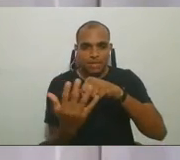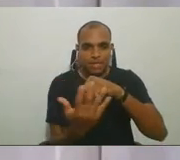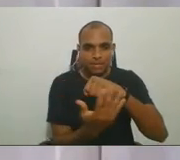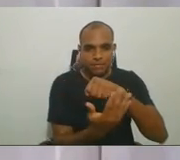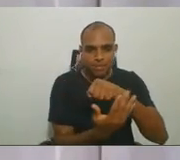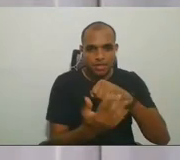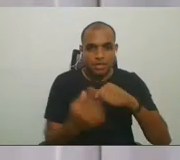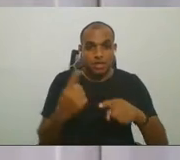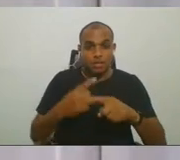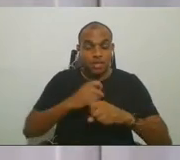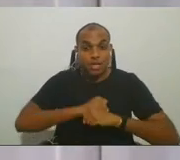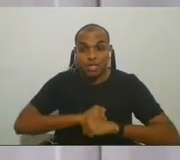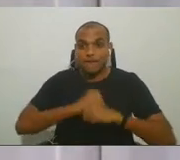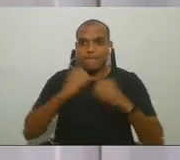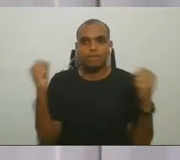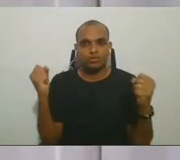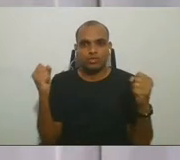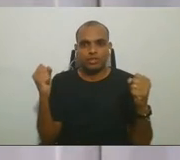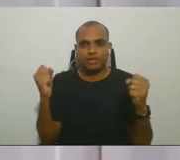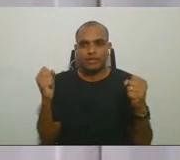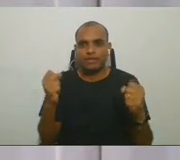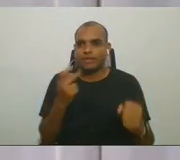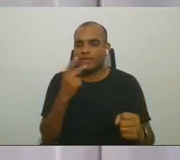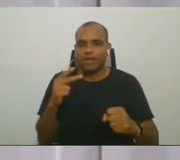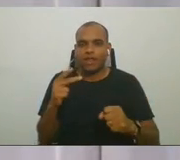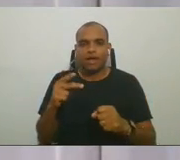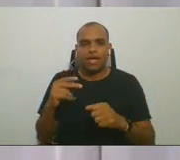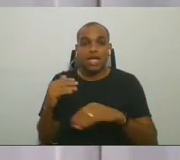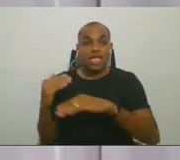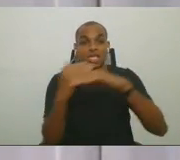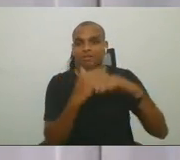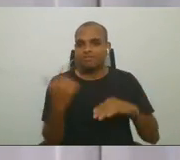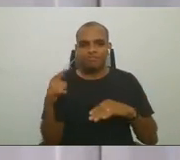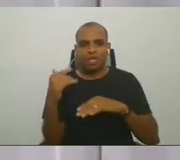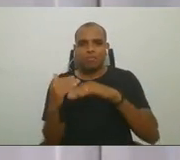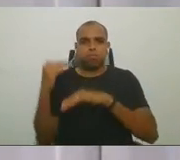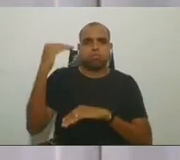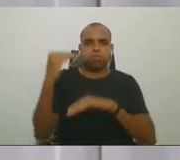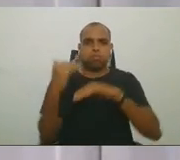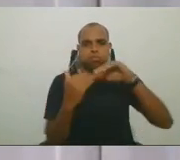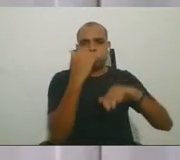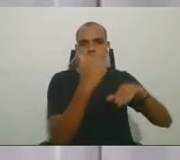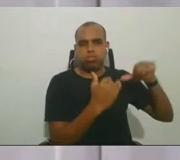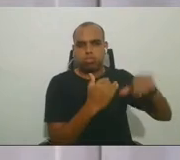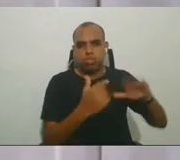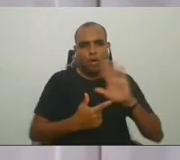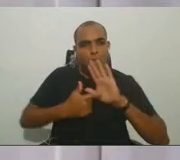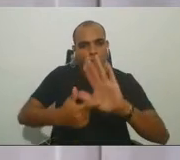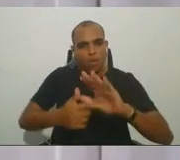é impossível não nos referirmos a isso, a desigualdade mostrada pela pandemia.